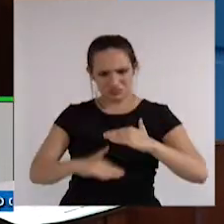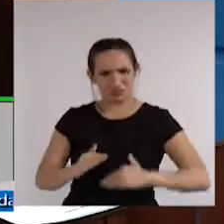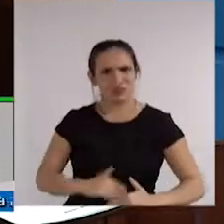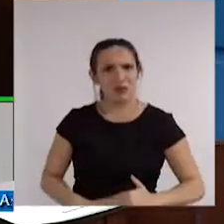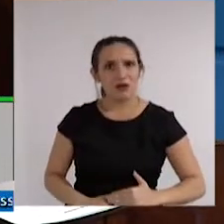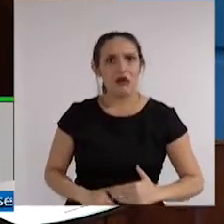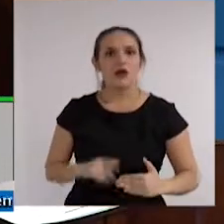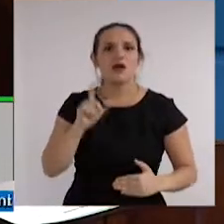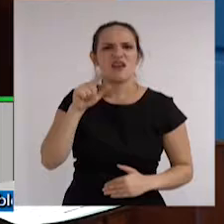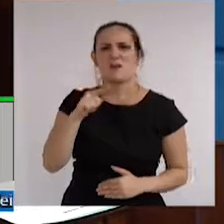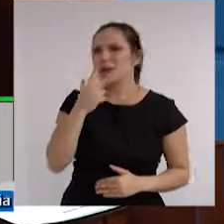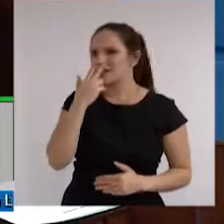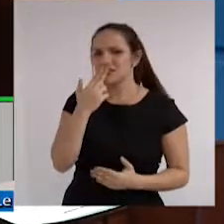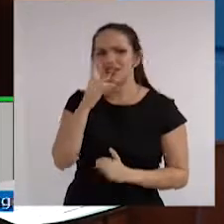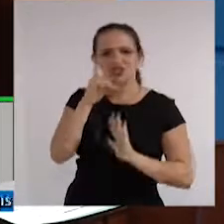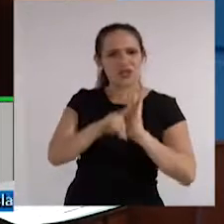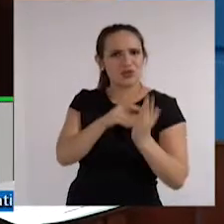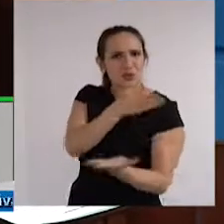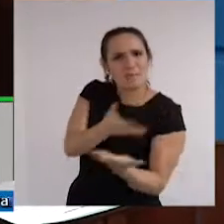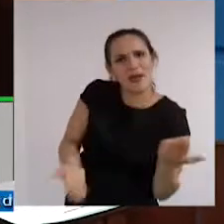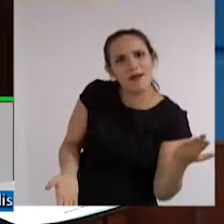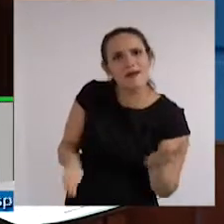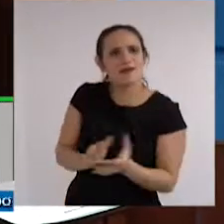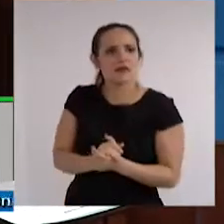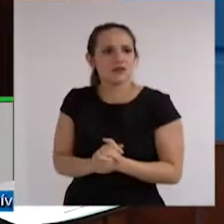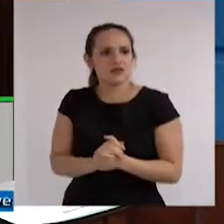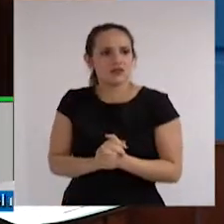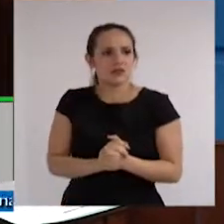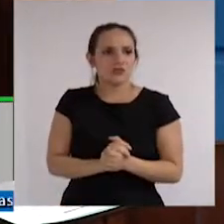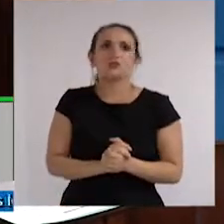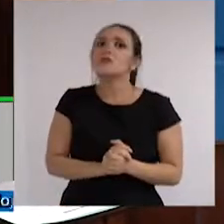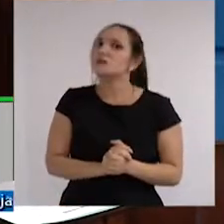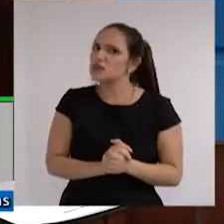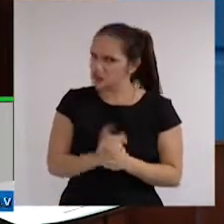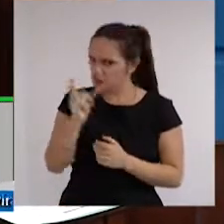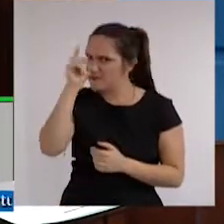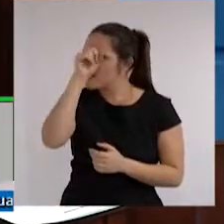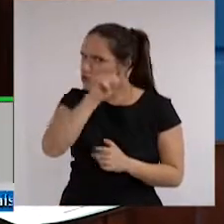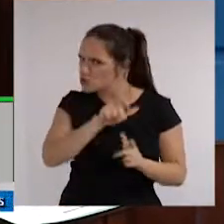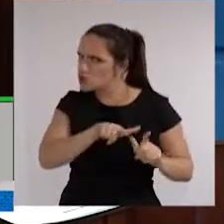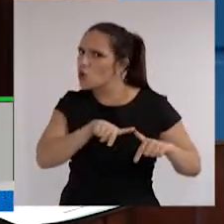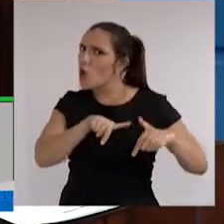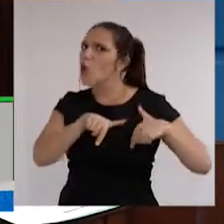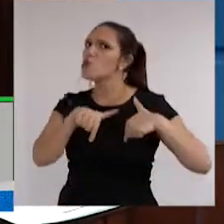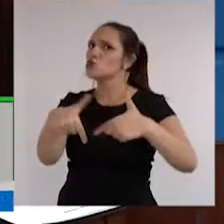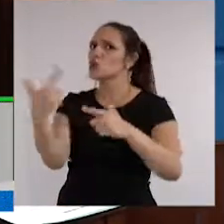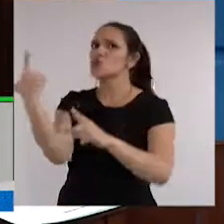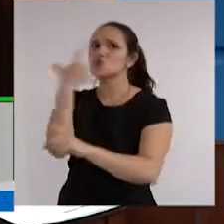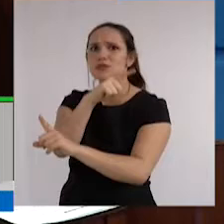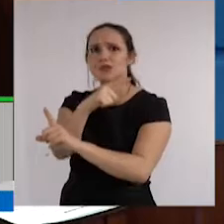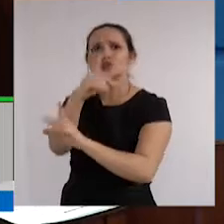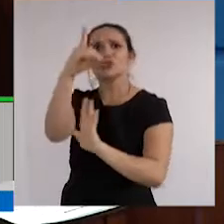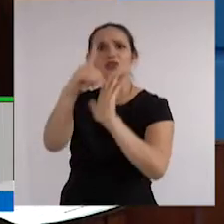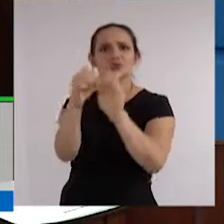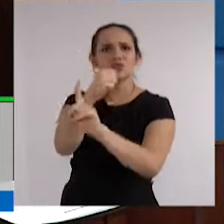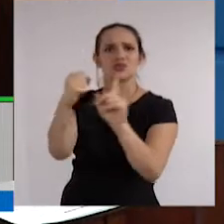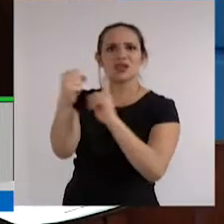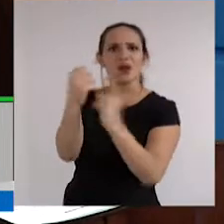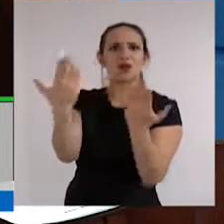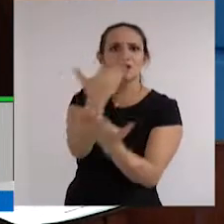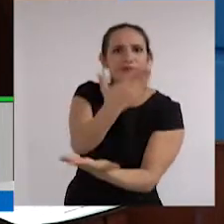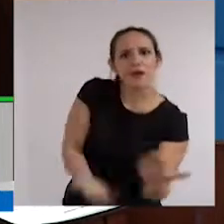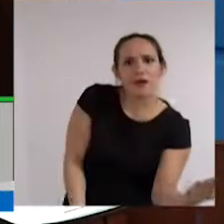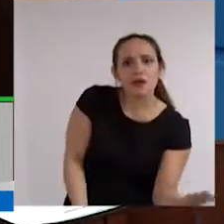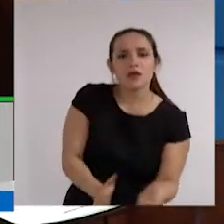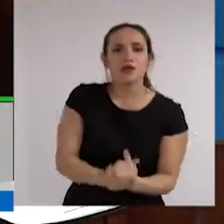perdas, né, de direitos sociais que foram duramente conquistados, de redução